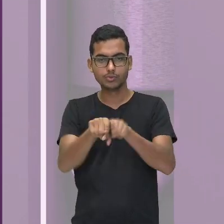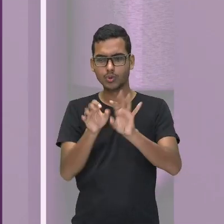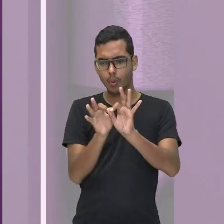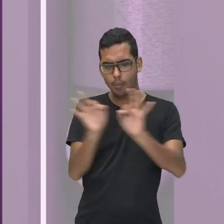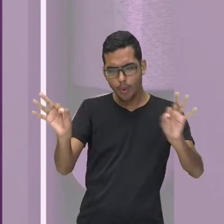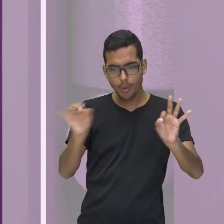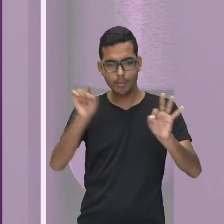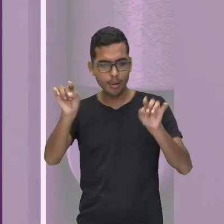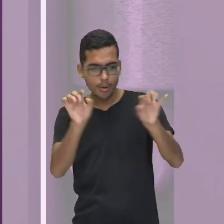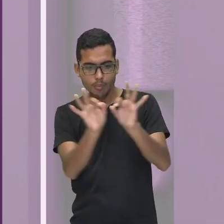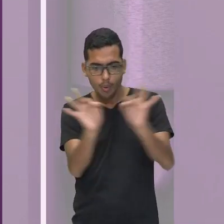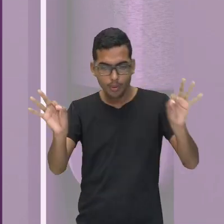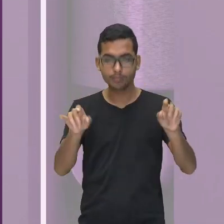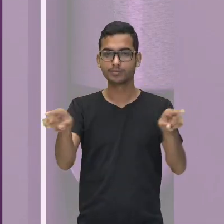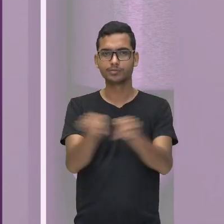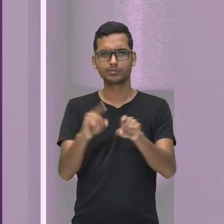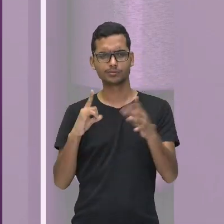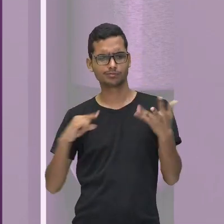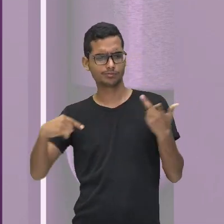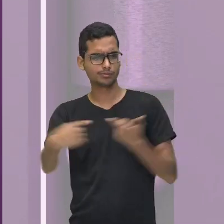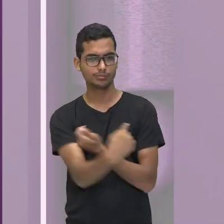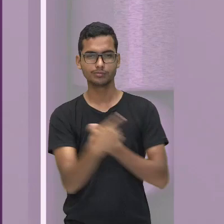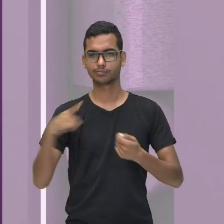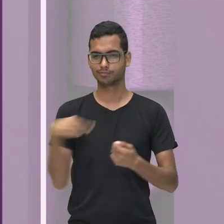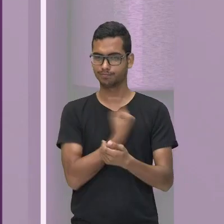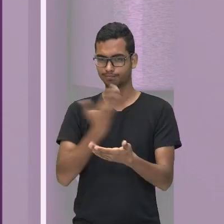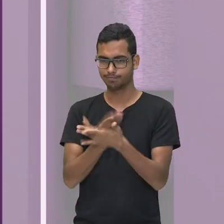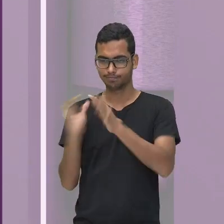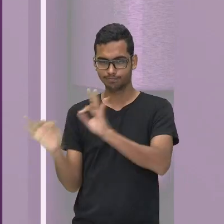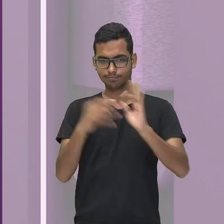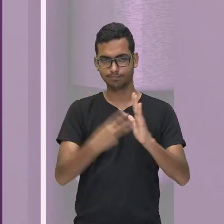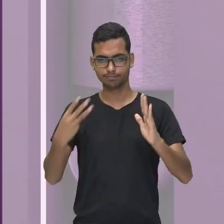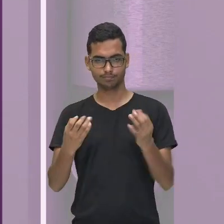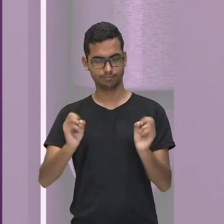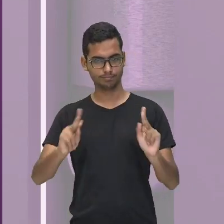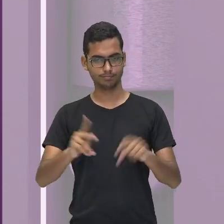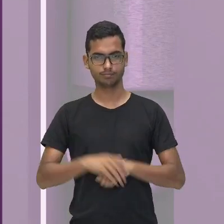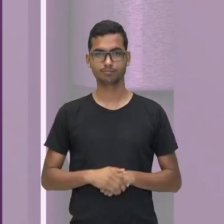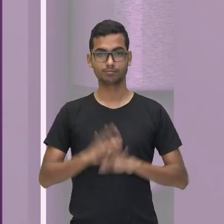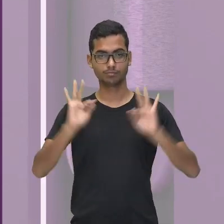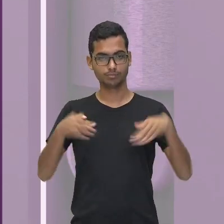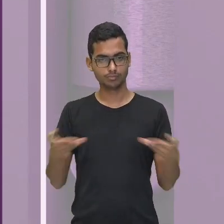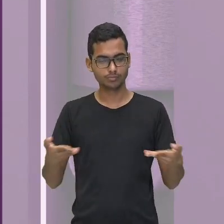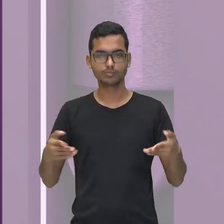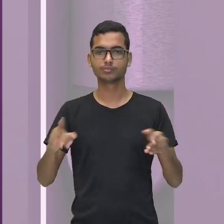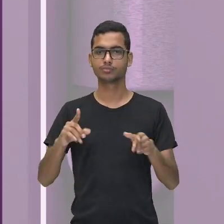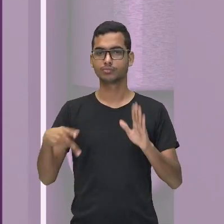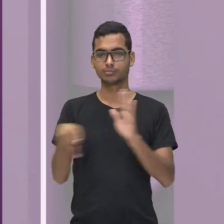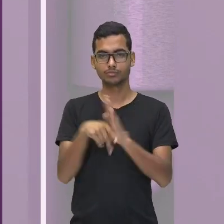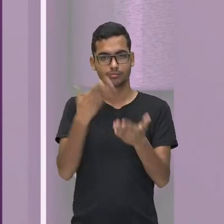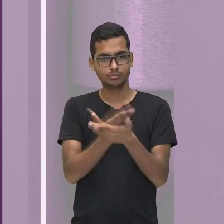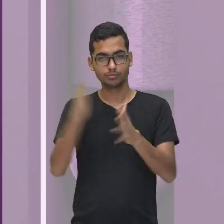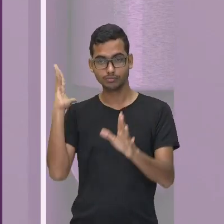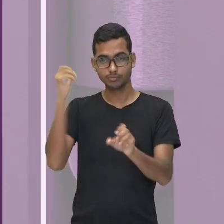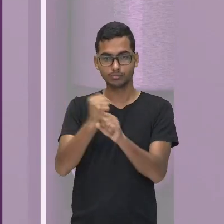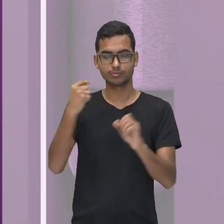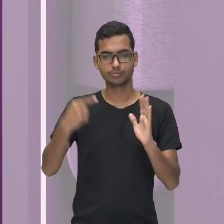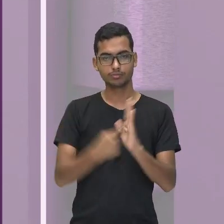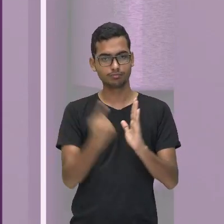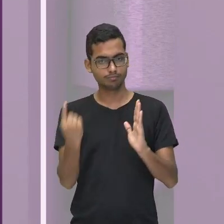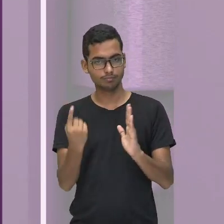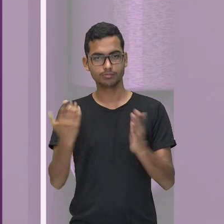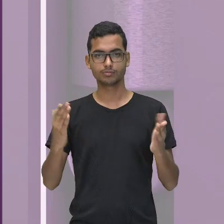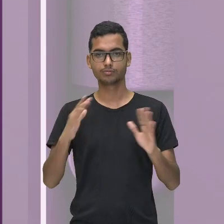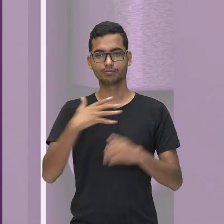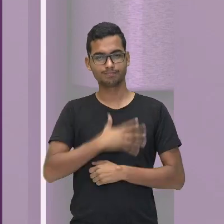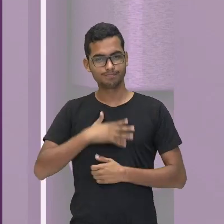entre ponto e reta, né, e outros que a gente viu aqui na unidade 3, tá bom? Chegamos ao final, então, da nossa revisão 1. Espero que